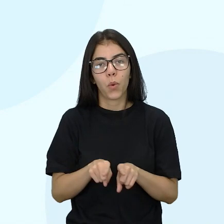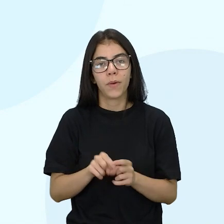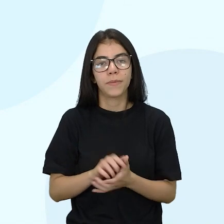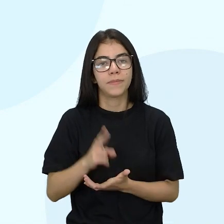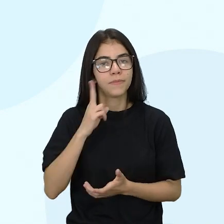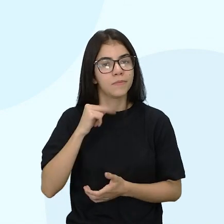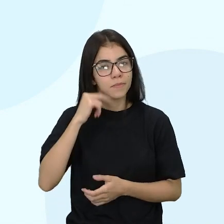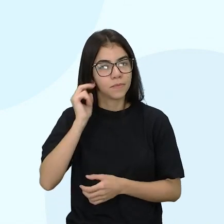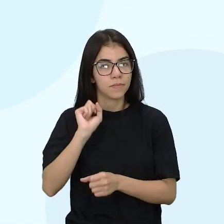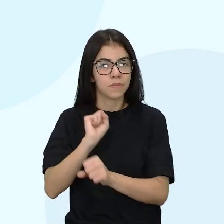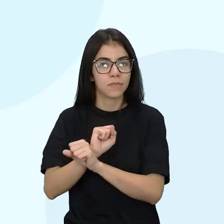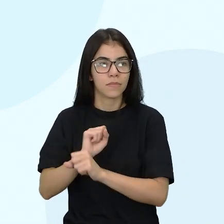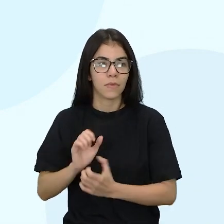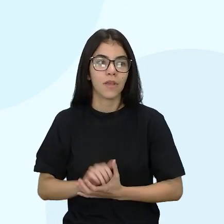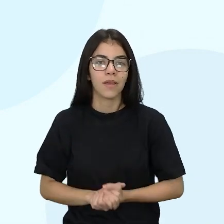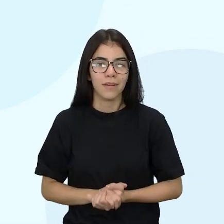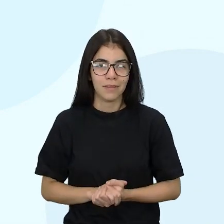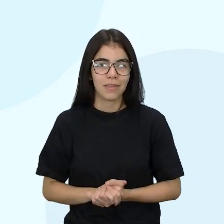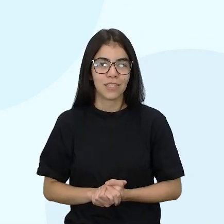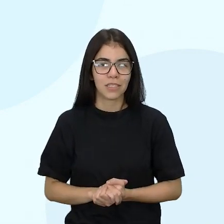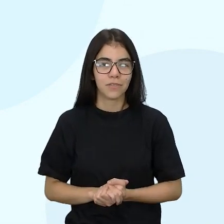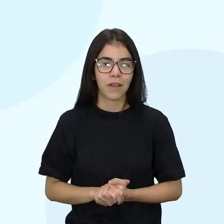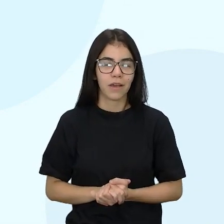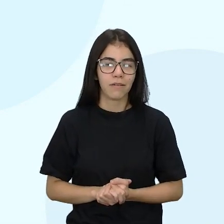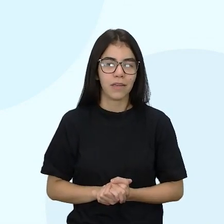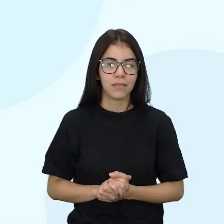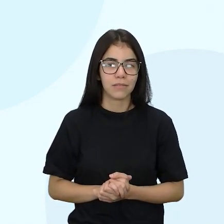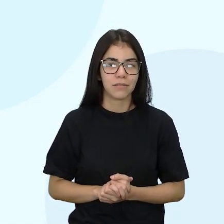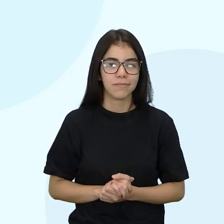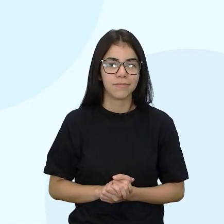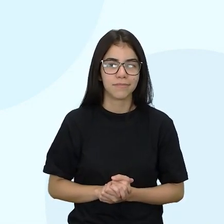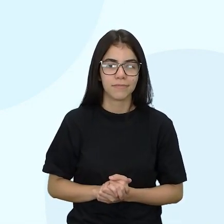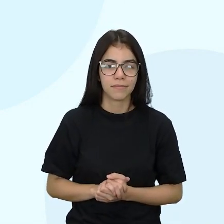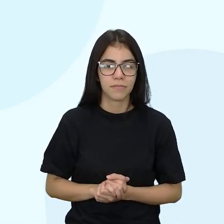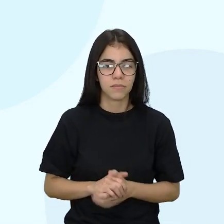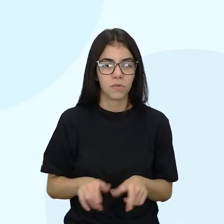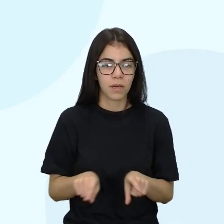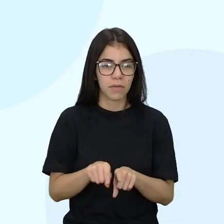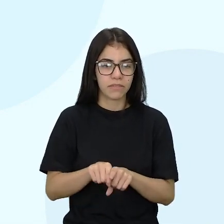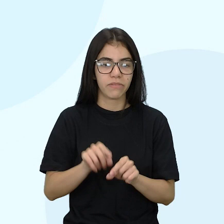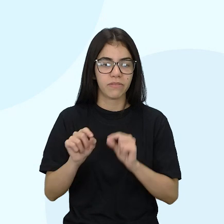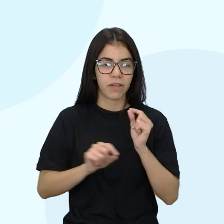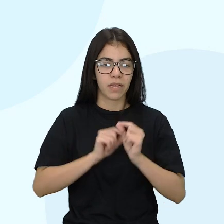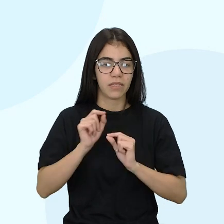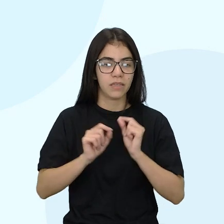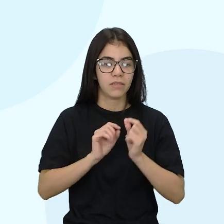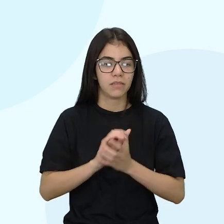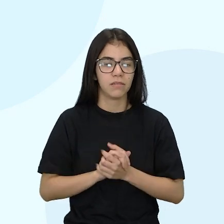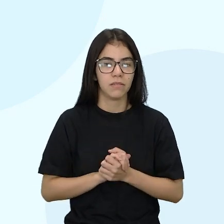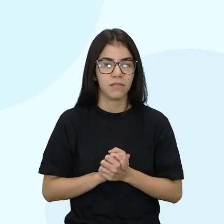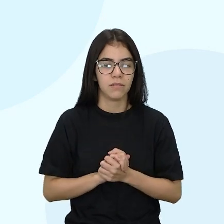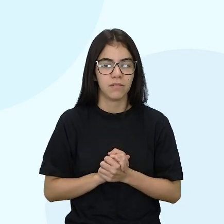na imagem. Muito bem, olha só.